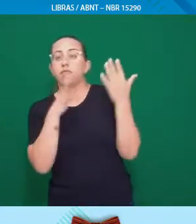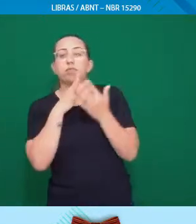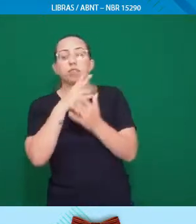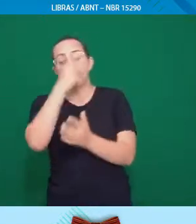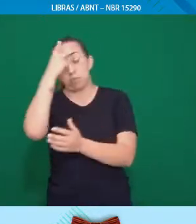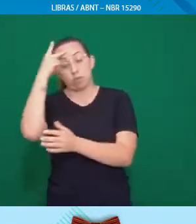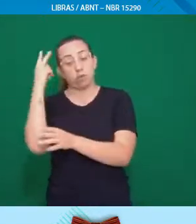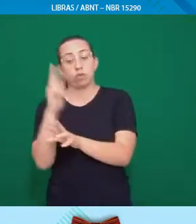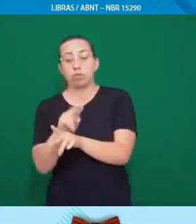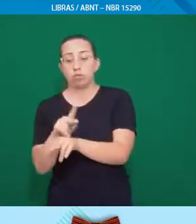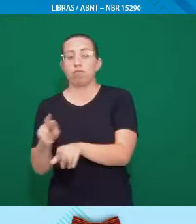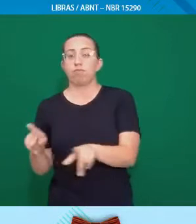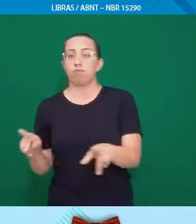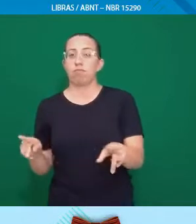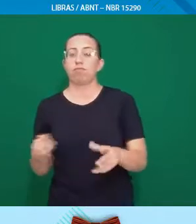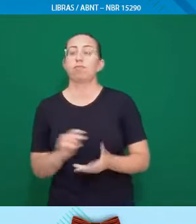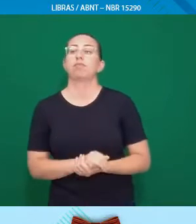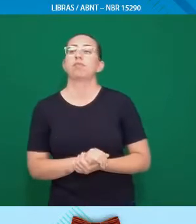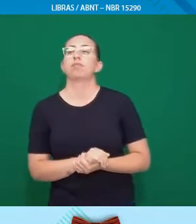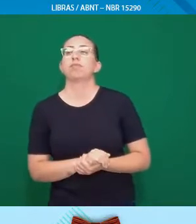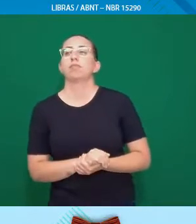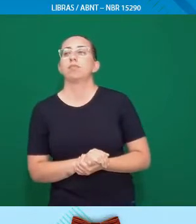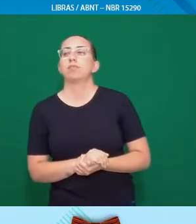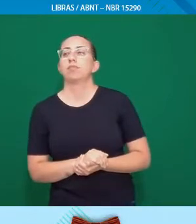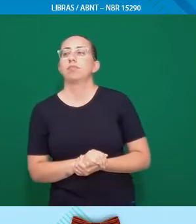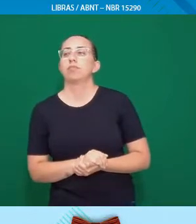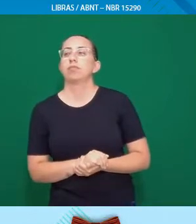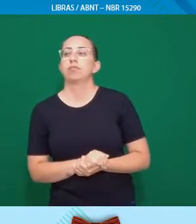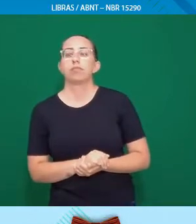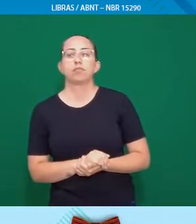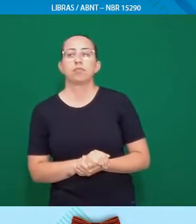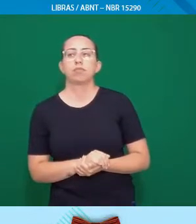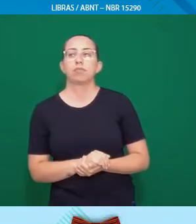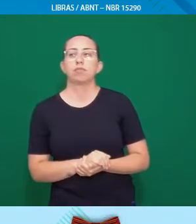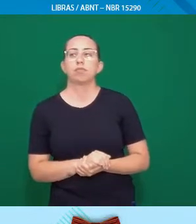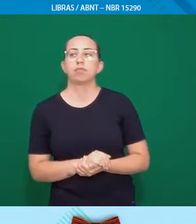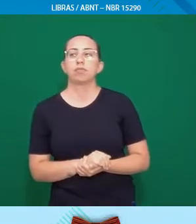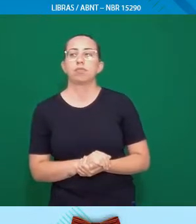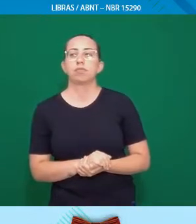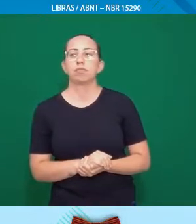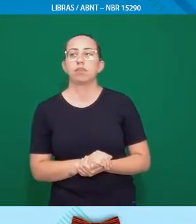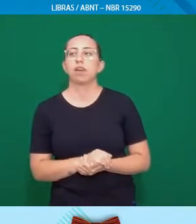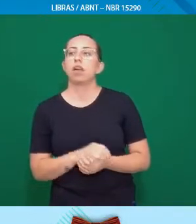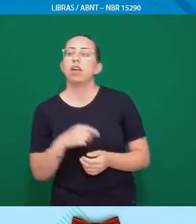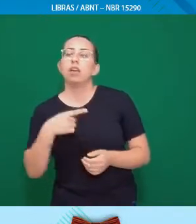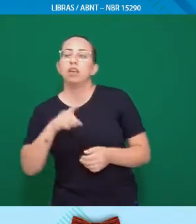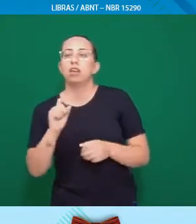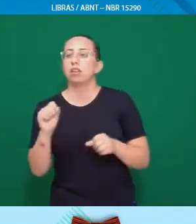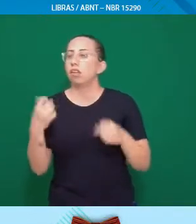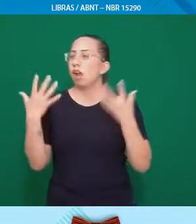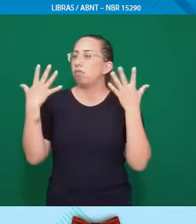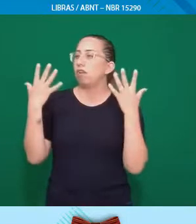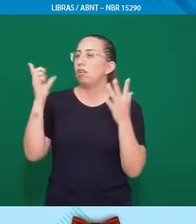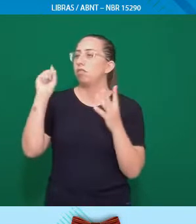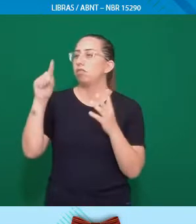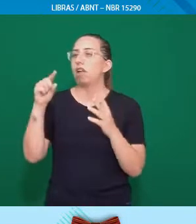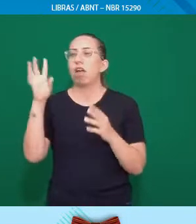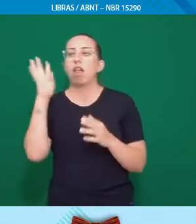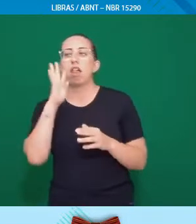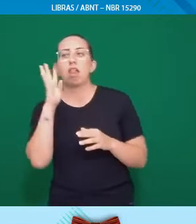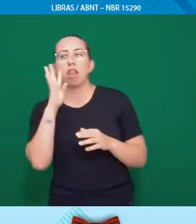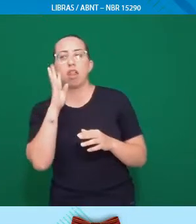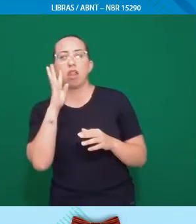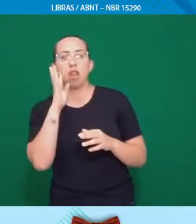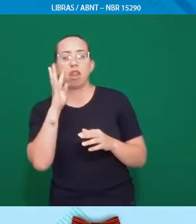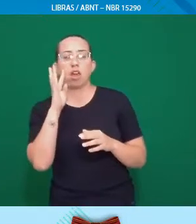conhecer pessoas diferentes também e ali é tão gratificante e esse